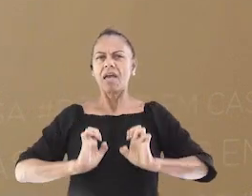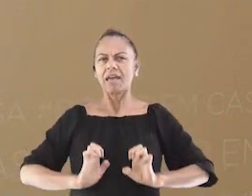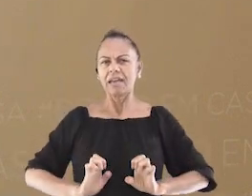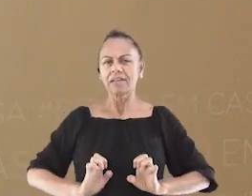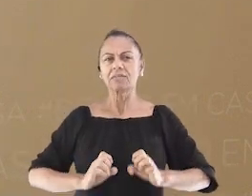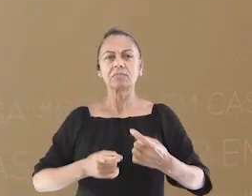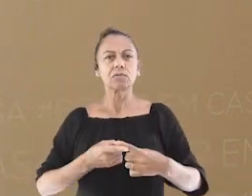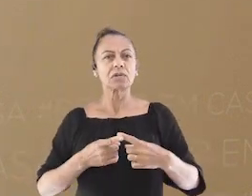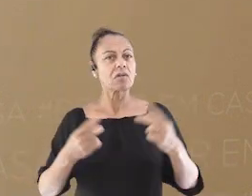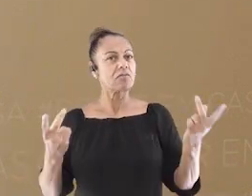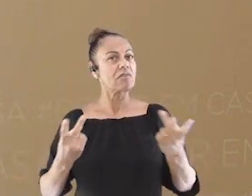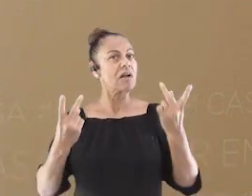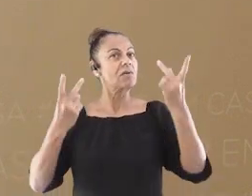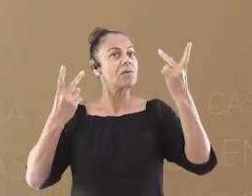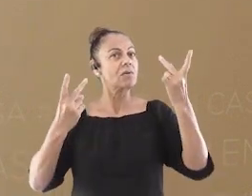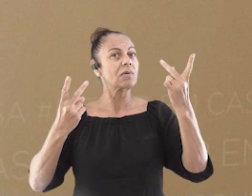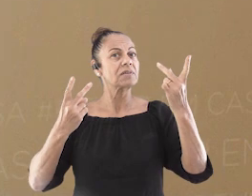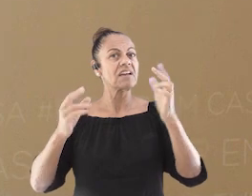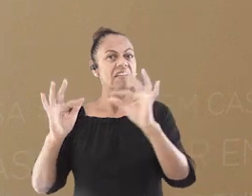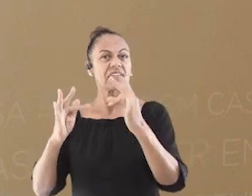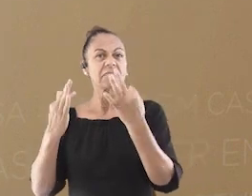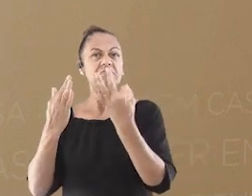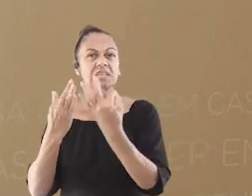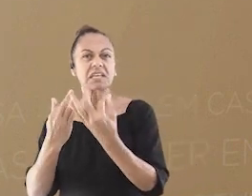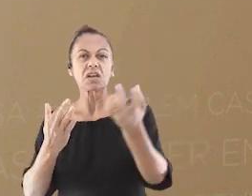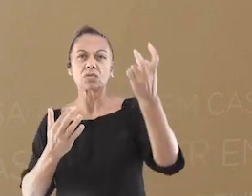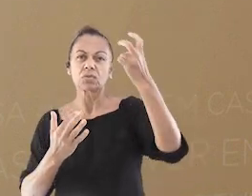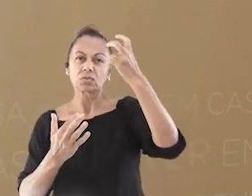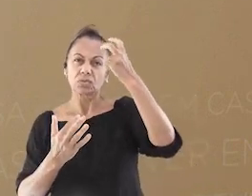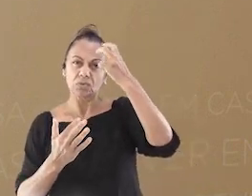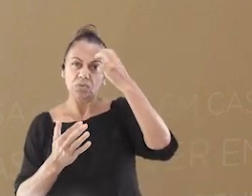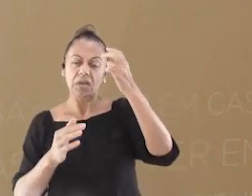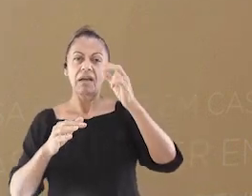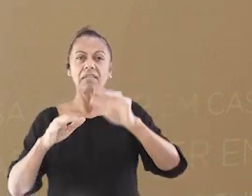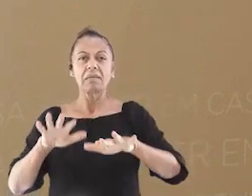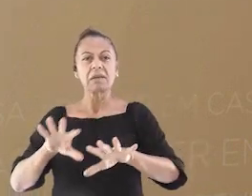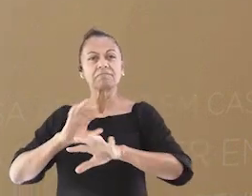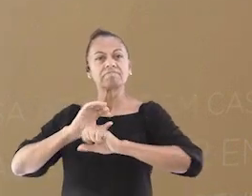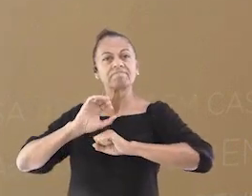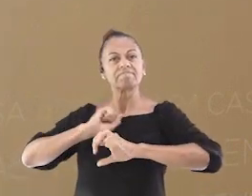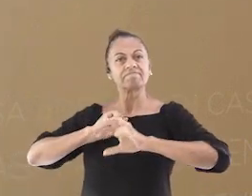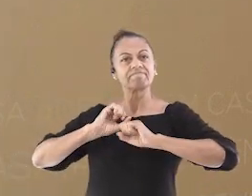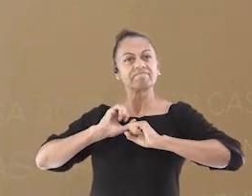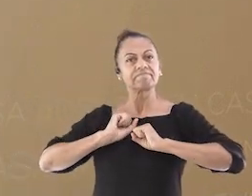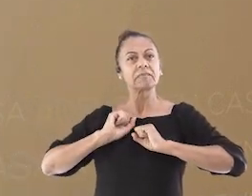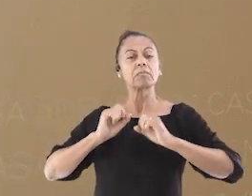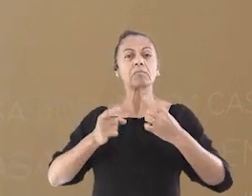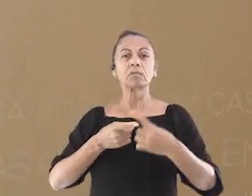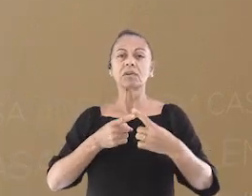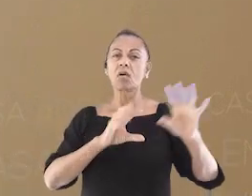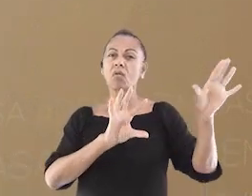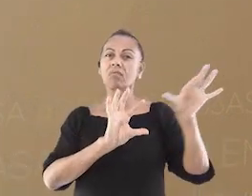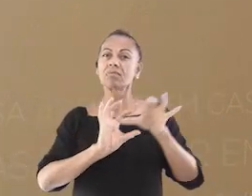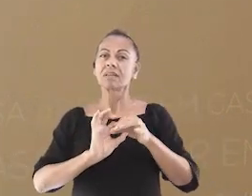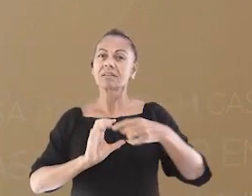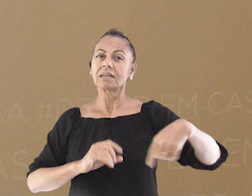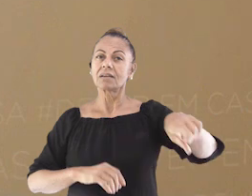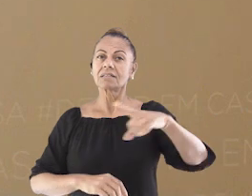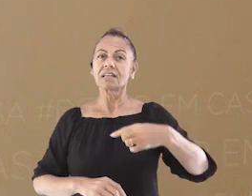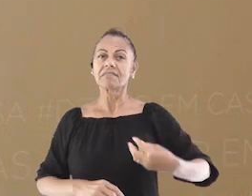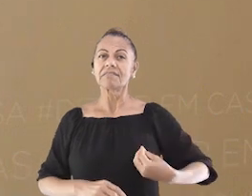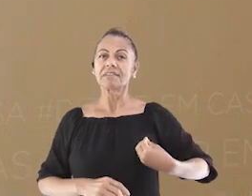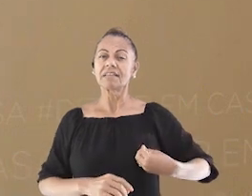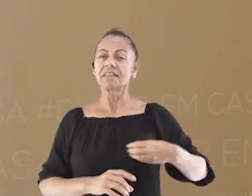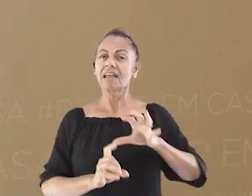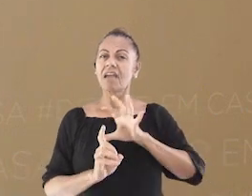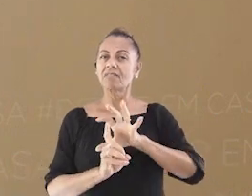Os valores coletivos e individuais dependem das culturas familiar e social. O contexto em que